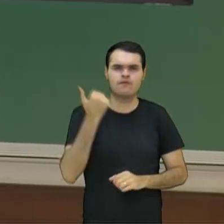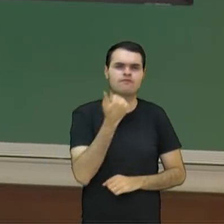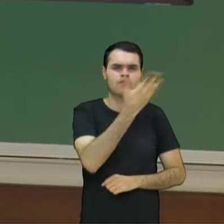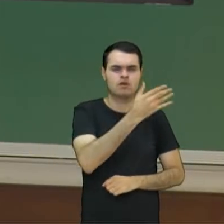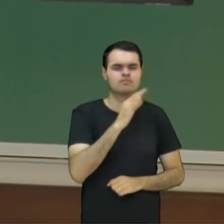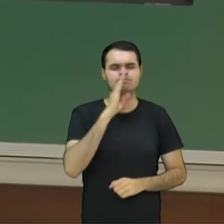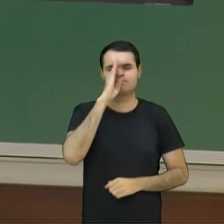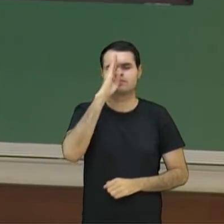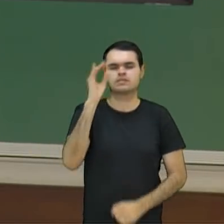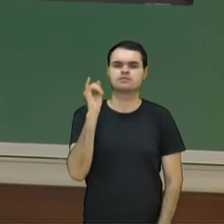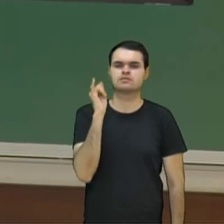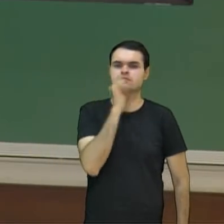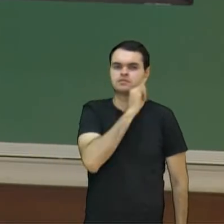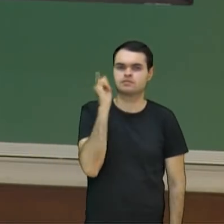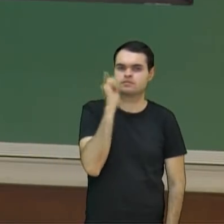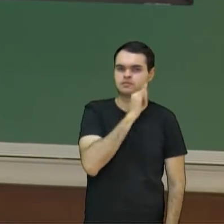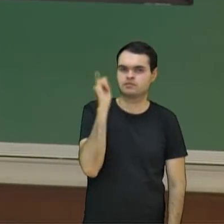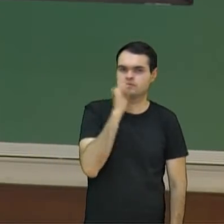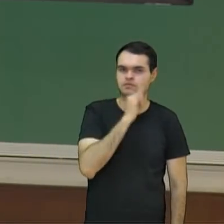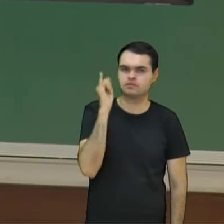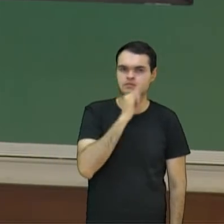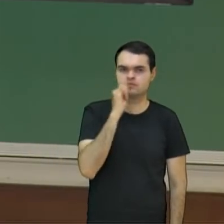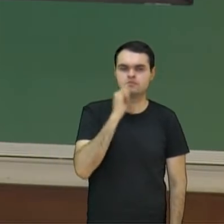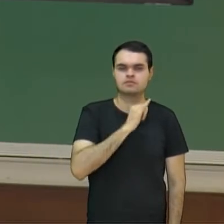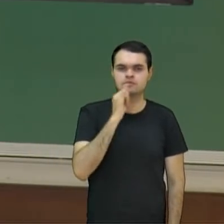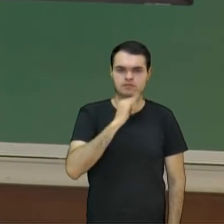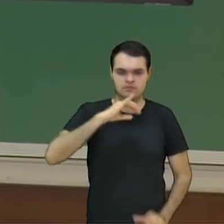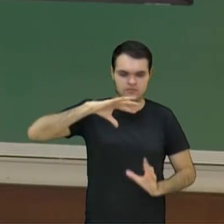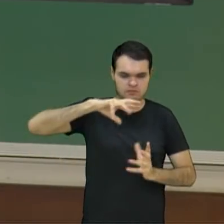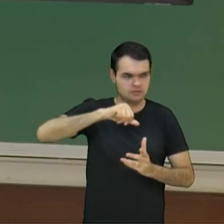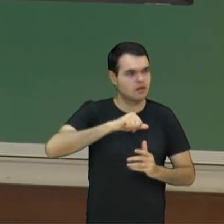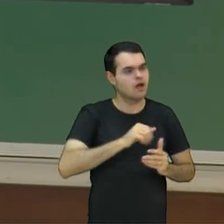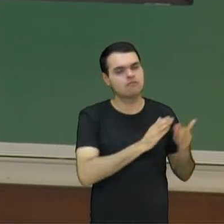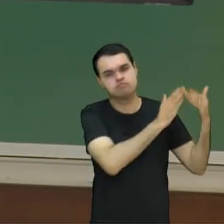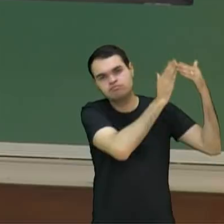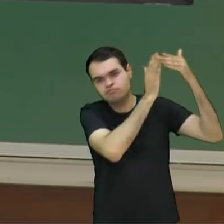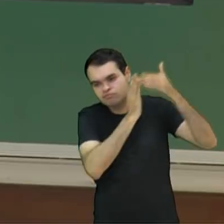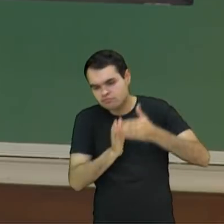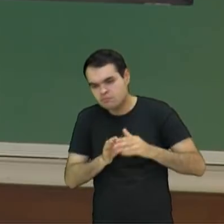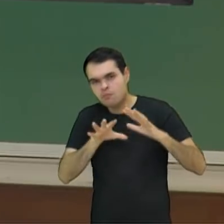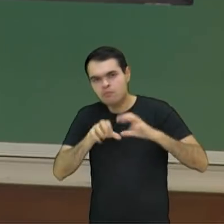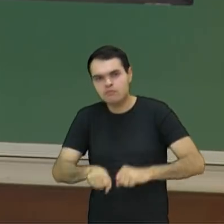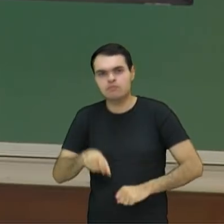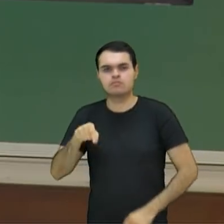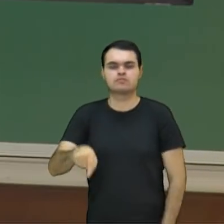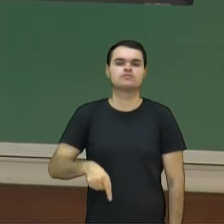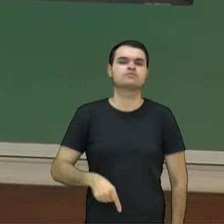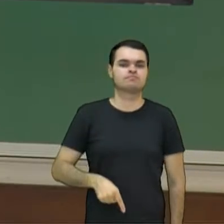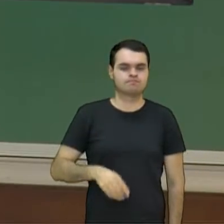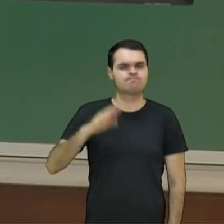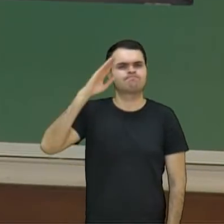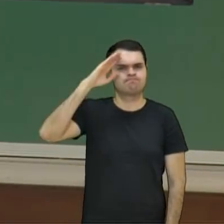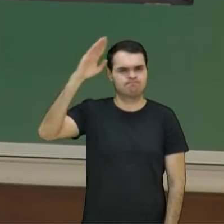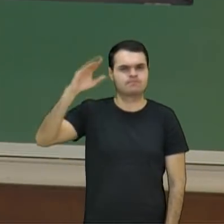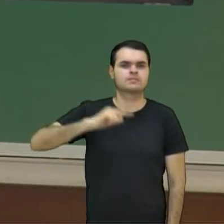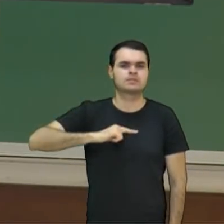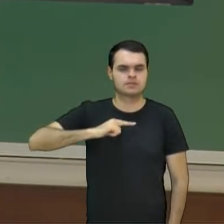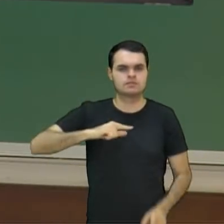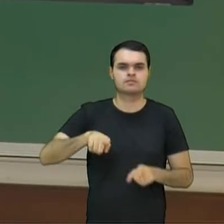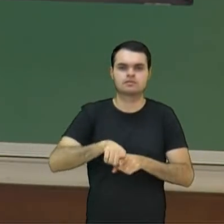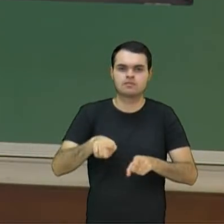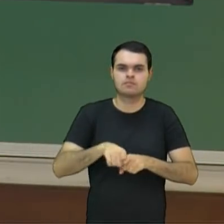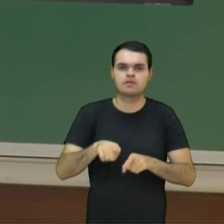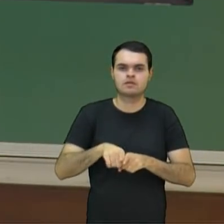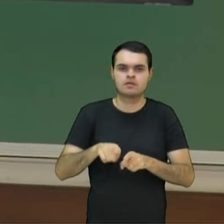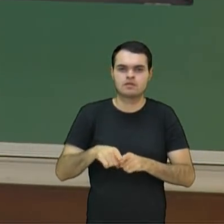ali, que passam a participar da economia da região Sudeste. Então, olha quantos fatores. Também aumento do número